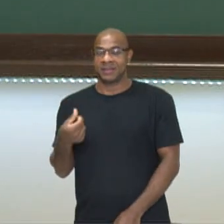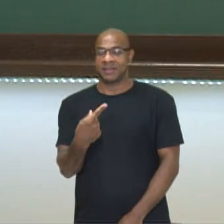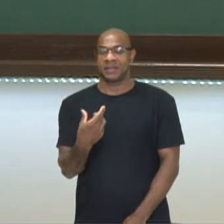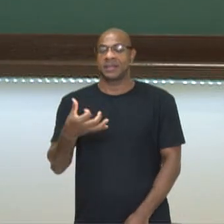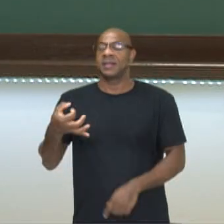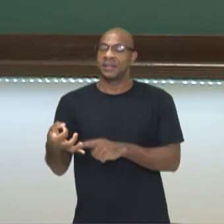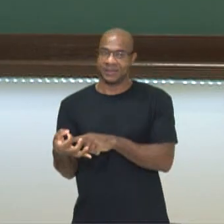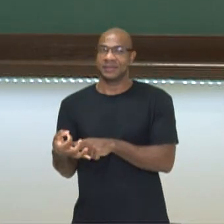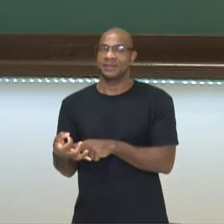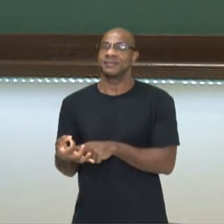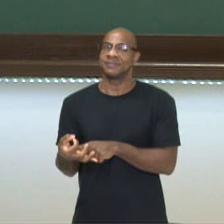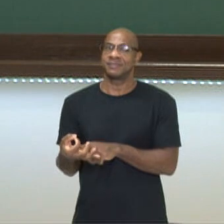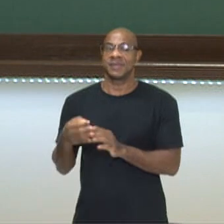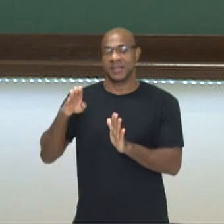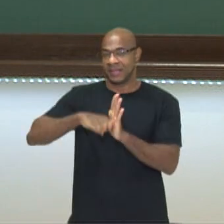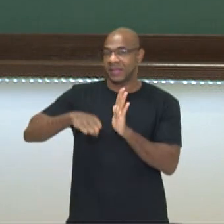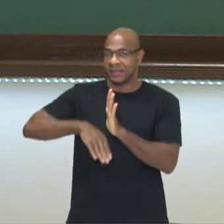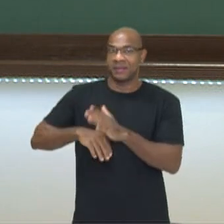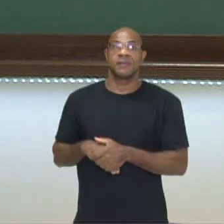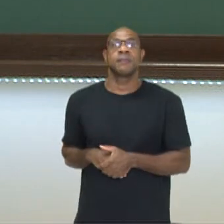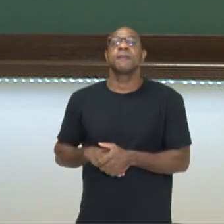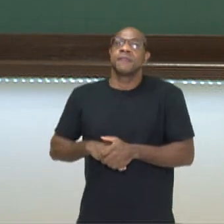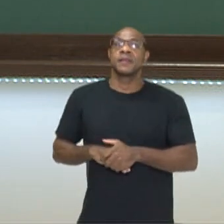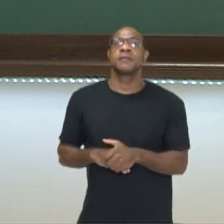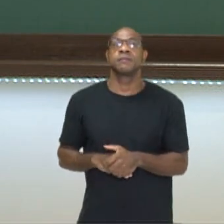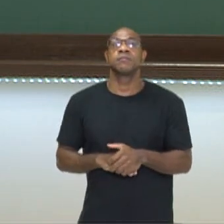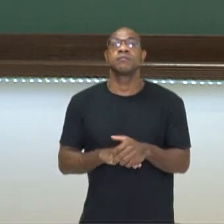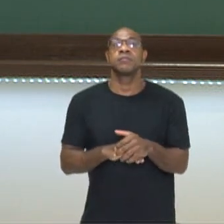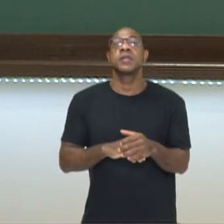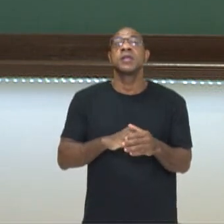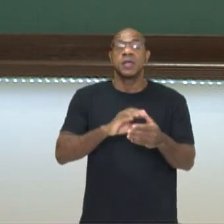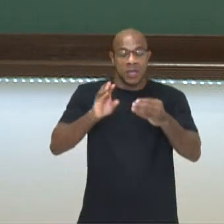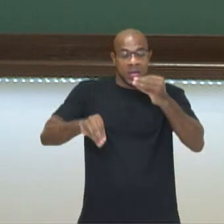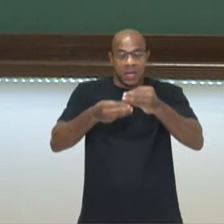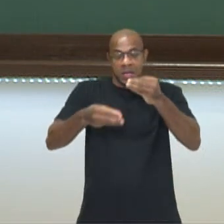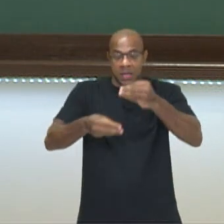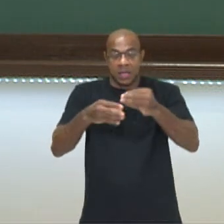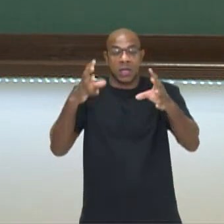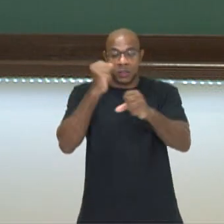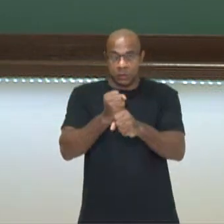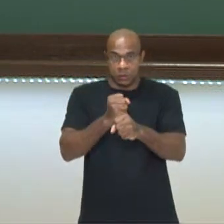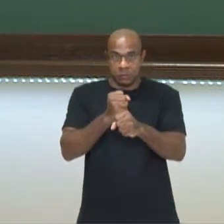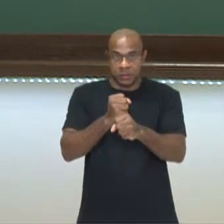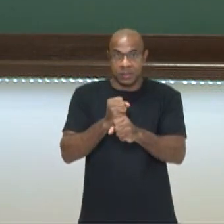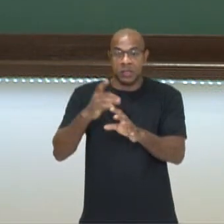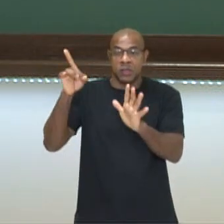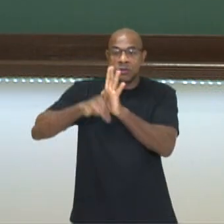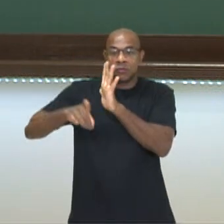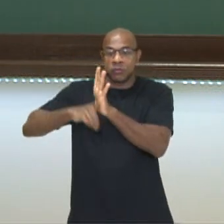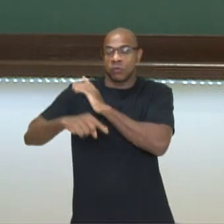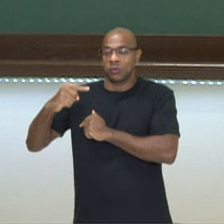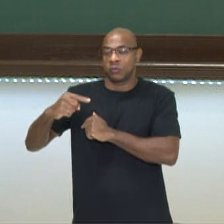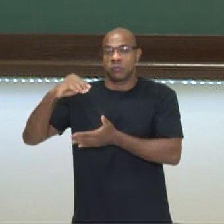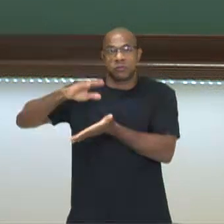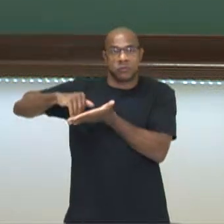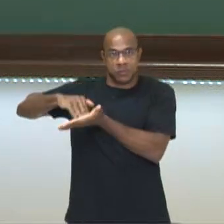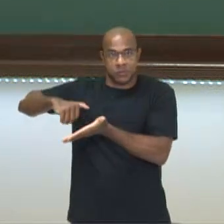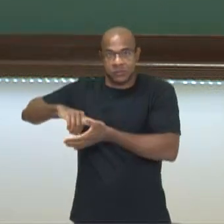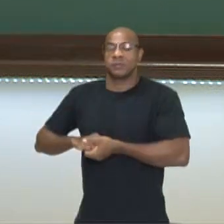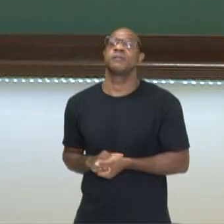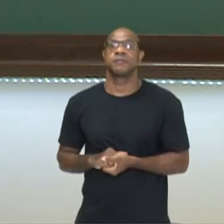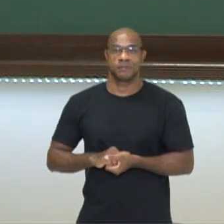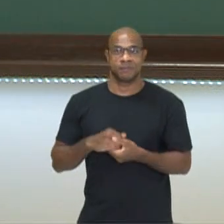e o desconto, né? Só você lembrar, acréscimo soma, desconto diminui, e esse acréscimo, esse desconto, você calcula o percentual em relação ao